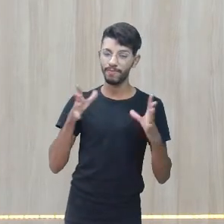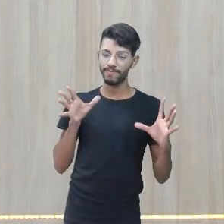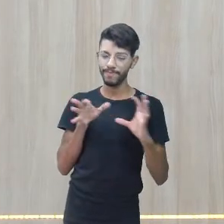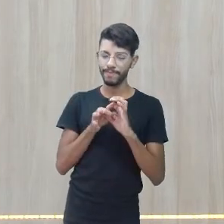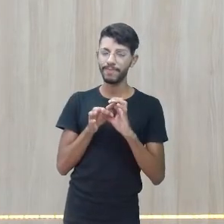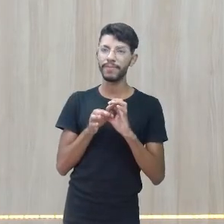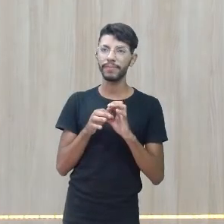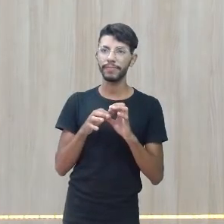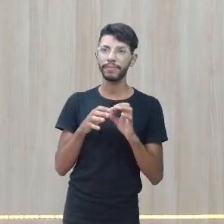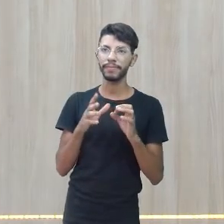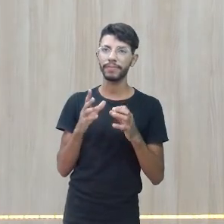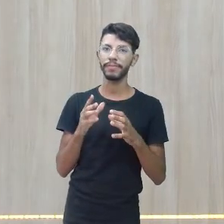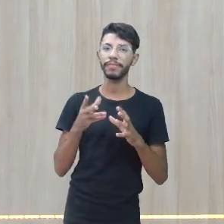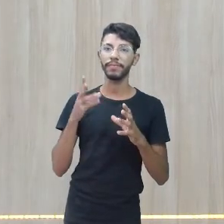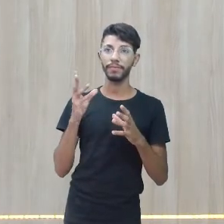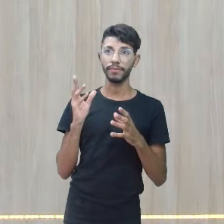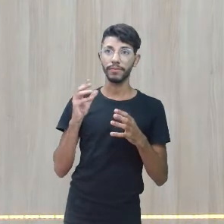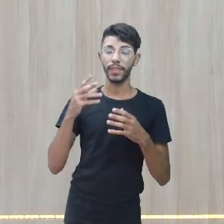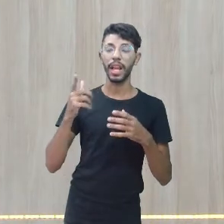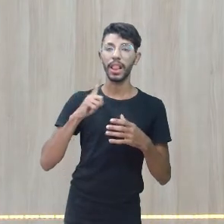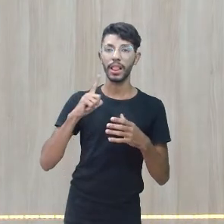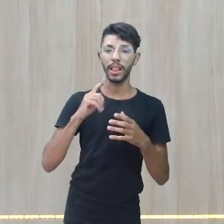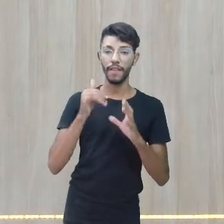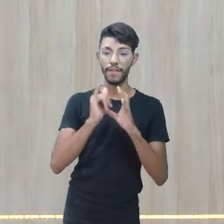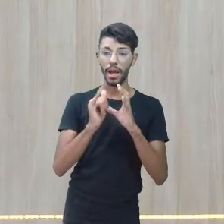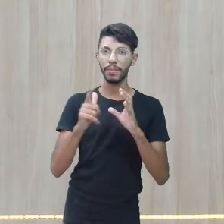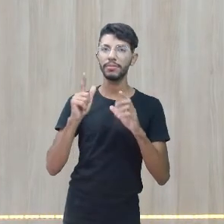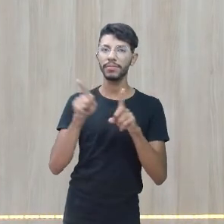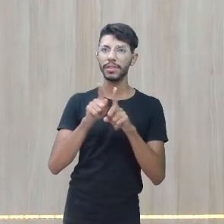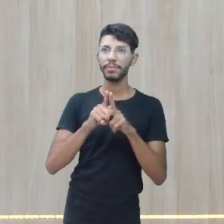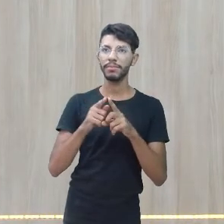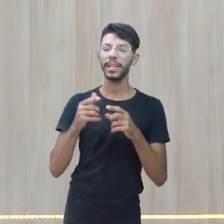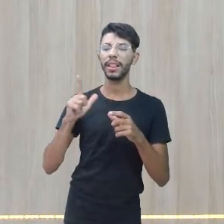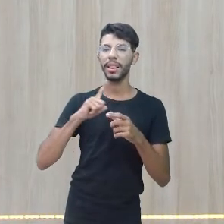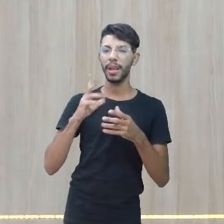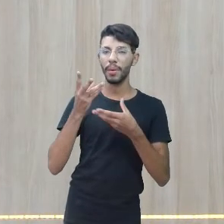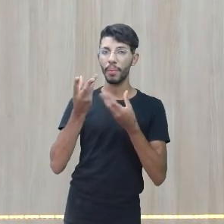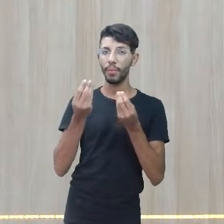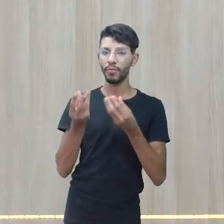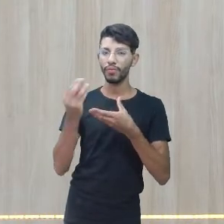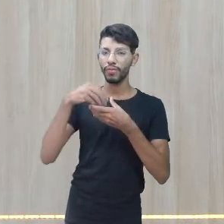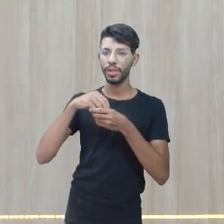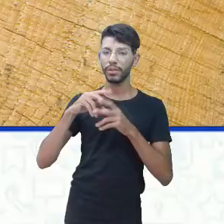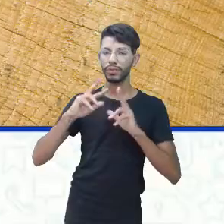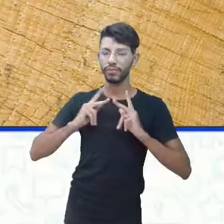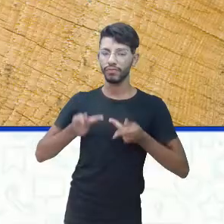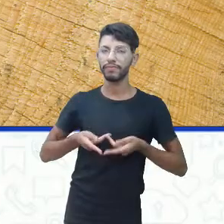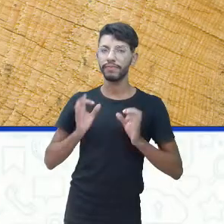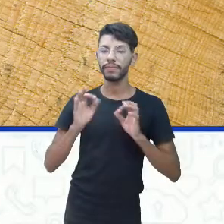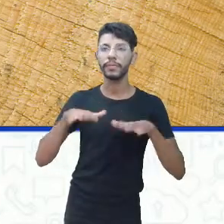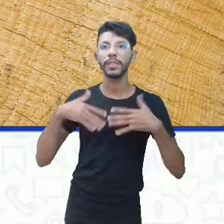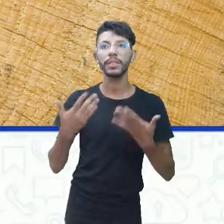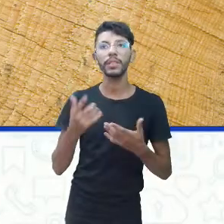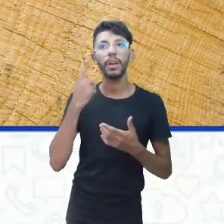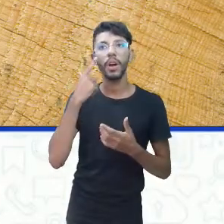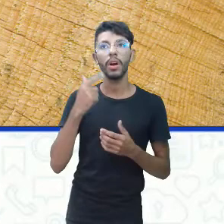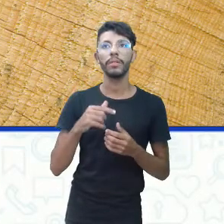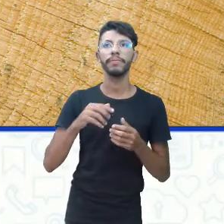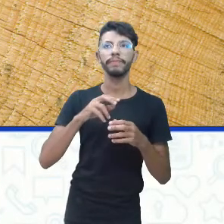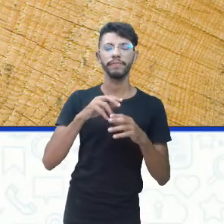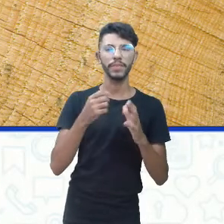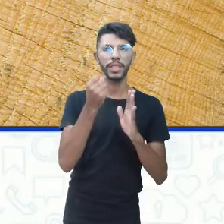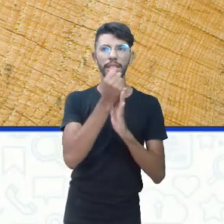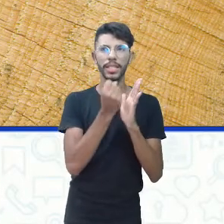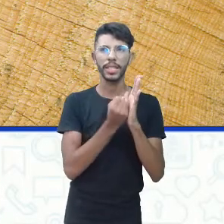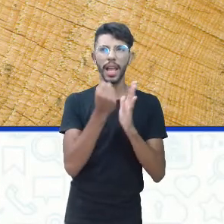humano dentro da fábula. Apesar dos séculos e séculos de mudanças, um dos